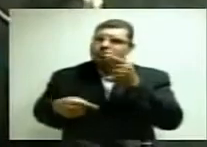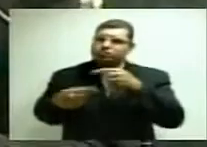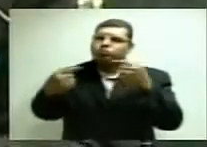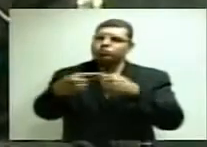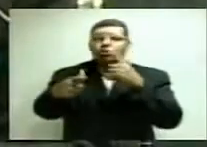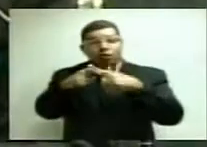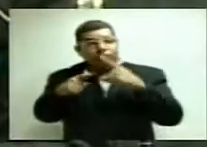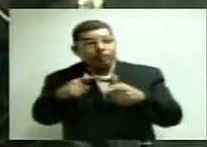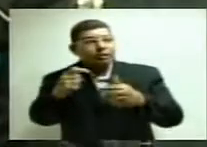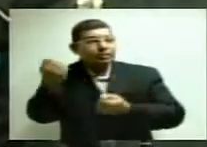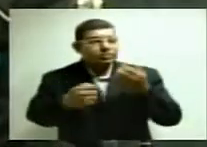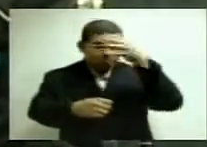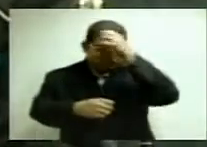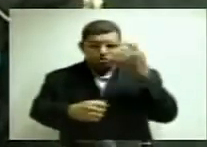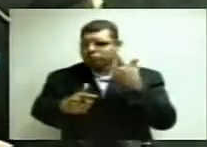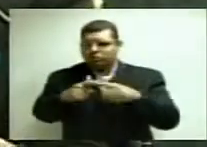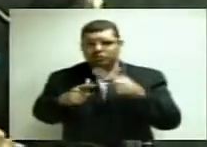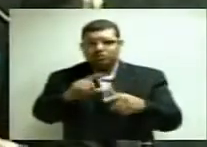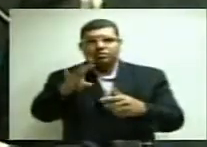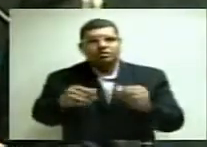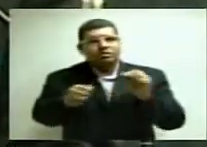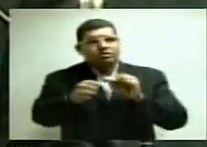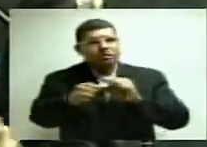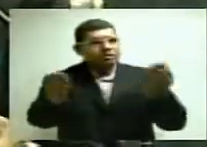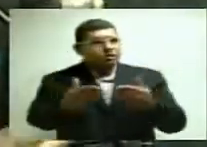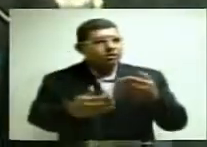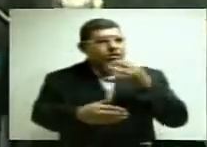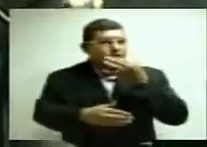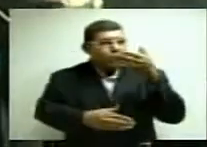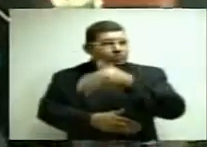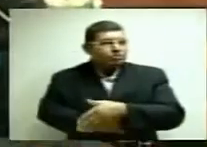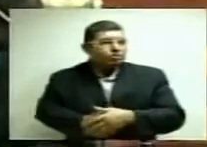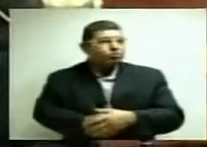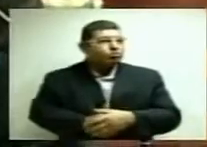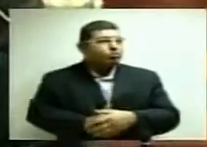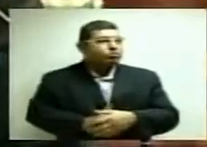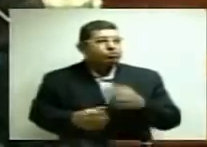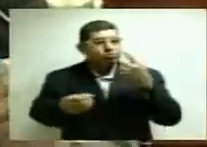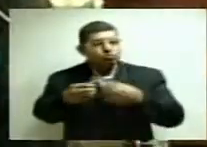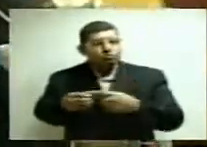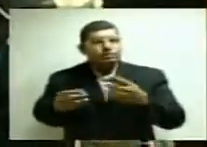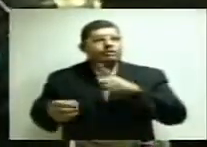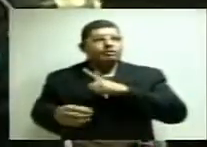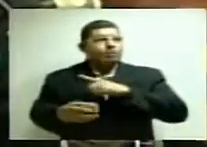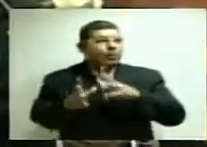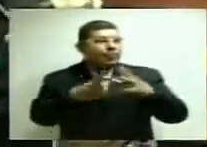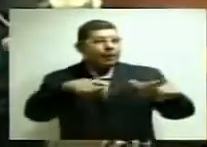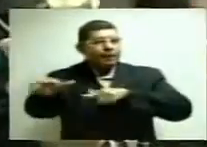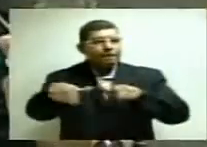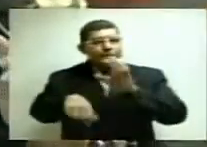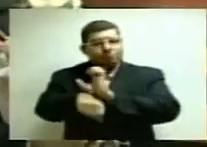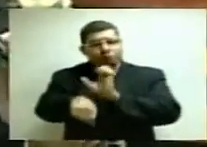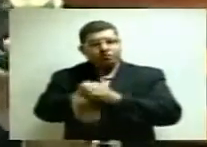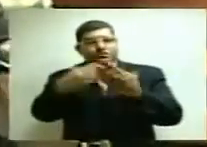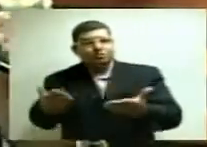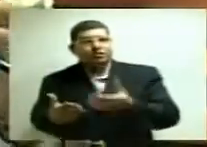O problema do trânsito na cidade de Manaus não é um problema mais só afeito à questão do órgão municipal e tem a ver com a maior economia do Estado do